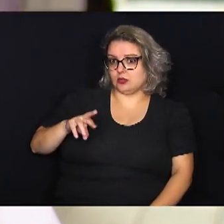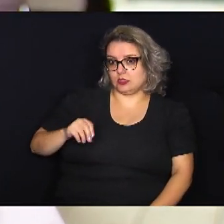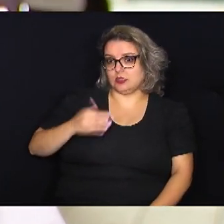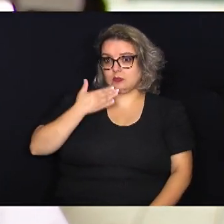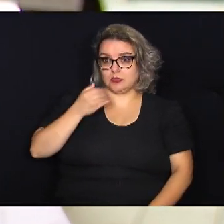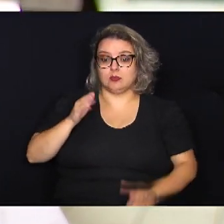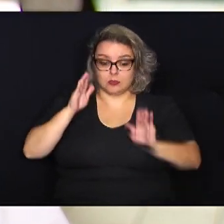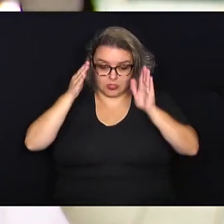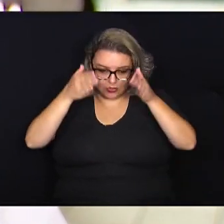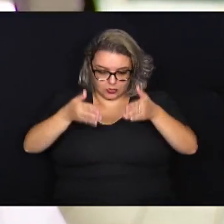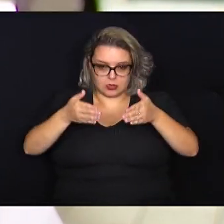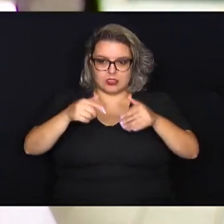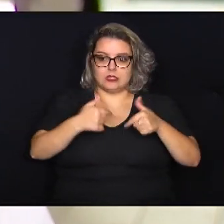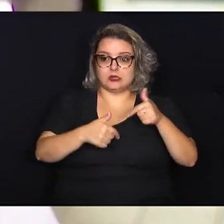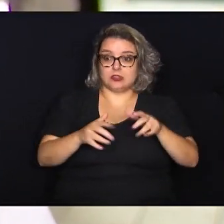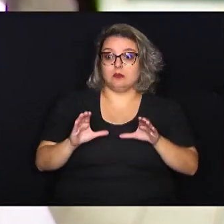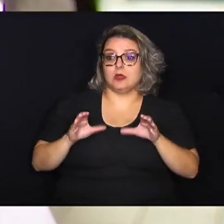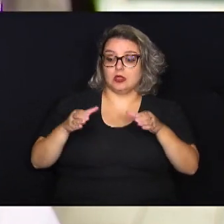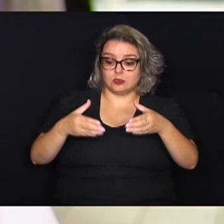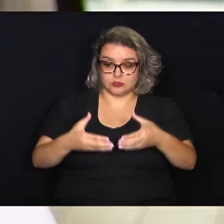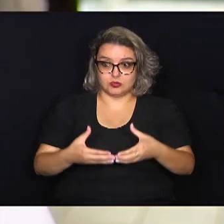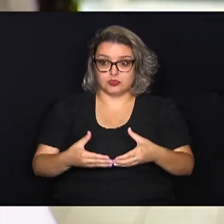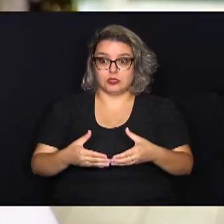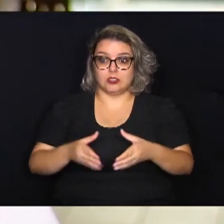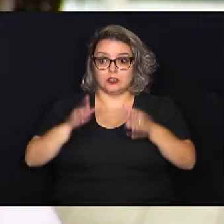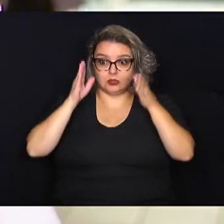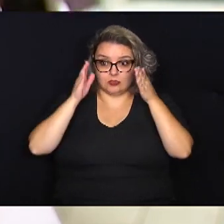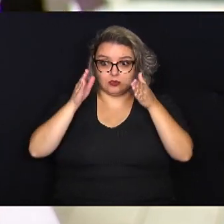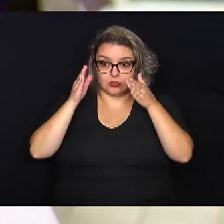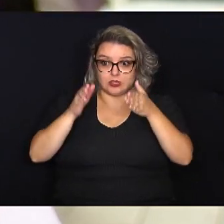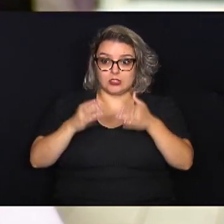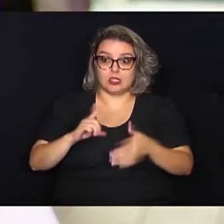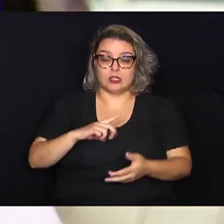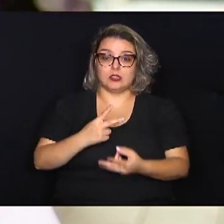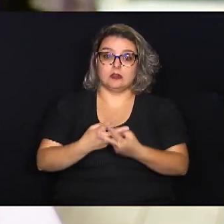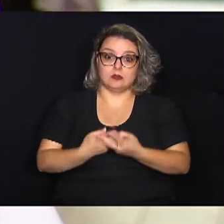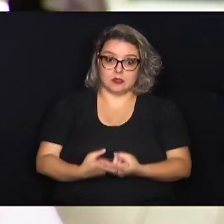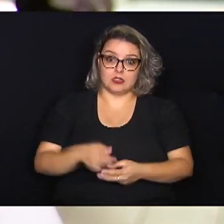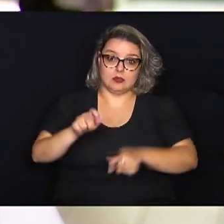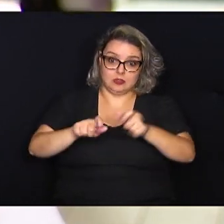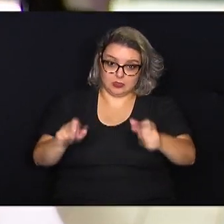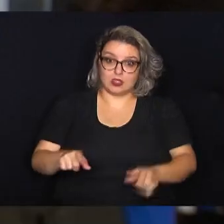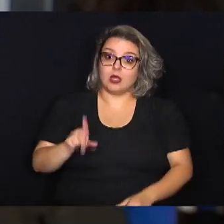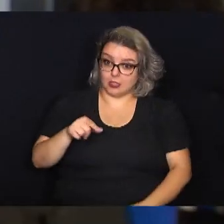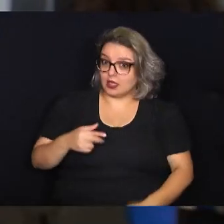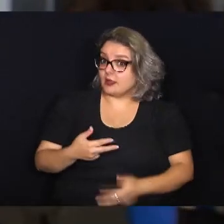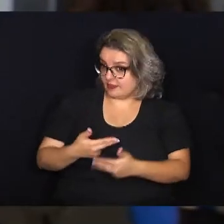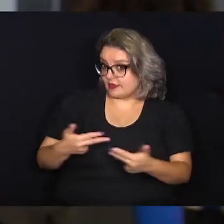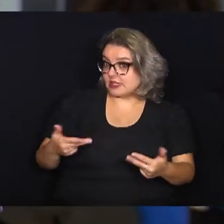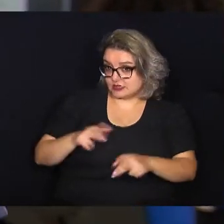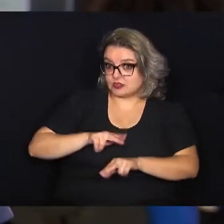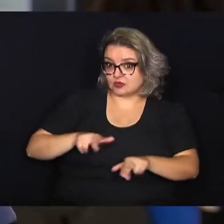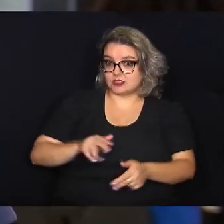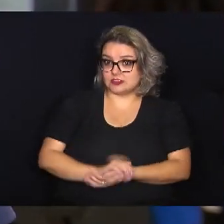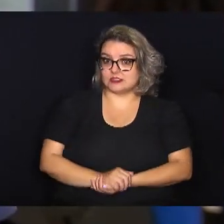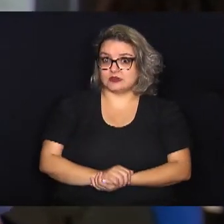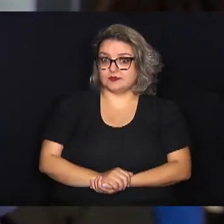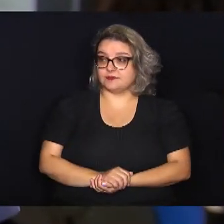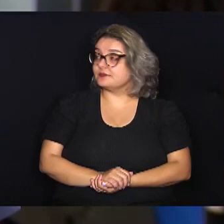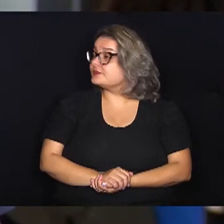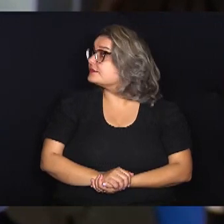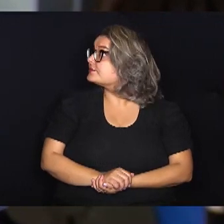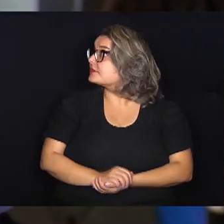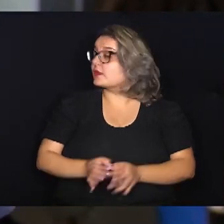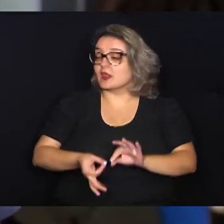fazer trabalhos em grupo, ter concentração, você ter paciência com o próximo também, bastante coisa. Essa oficina tem uma durabilidade